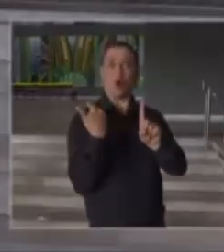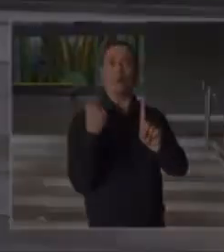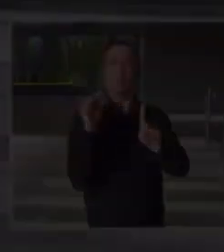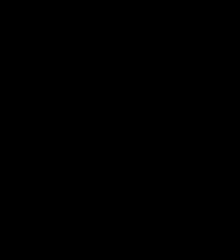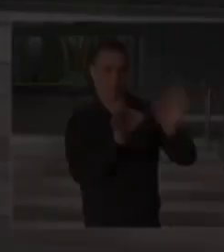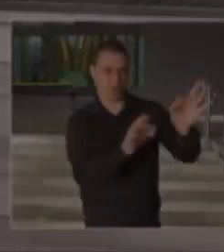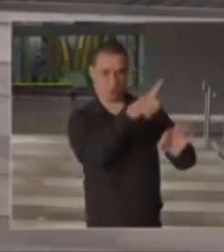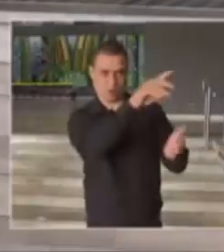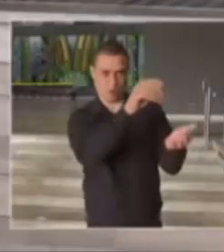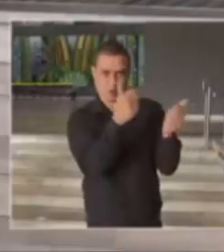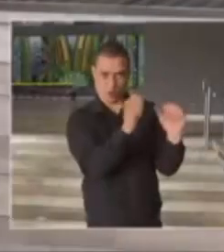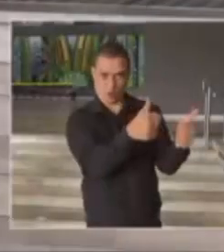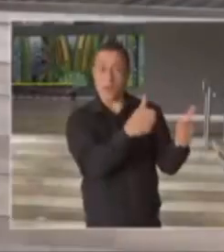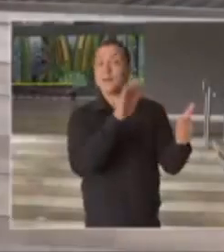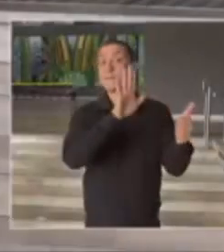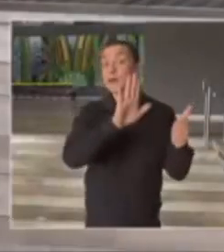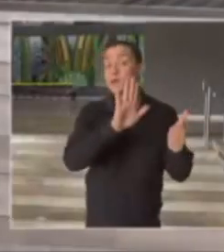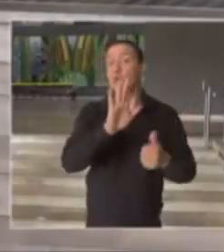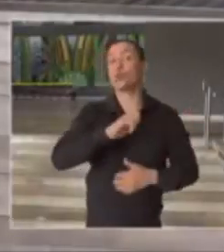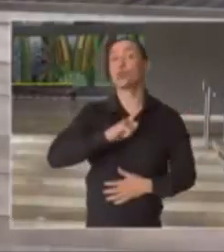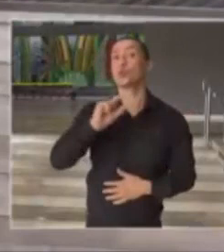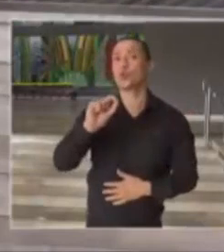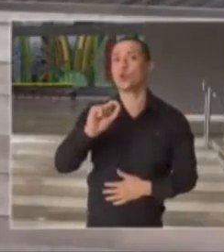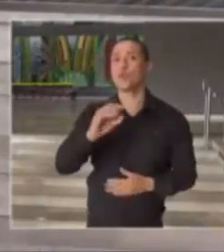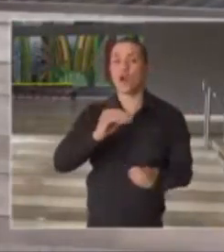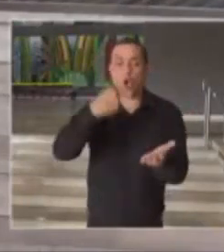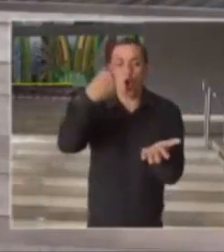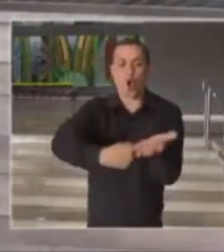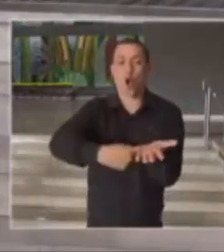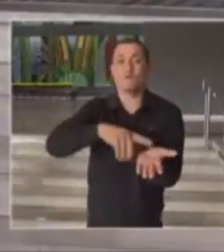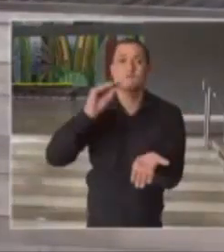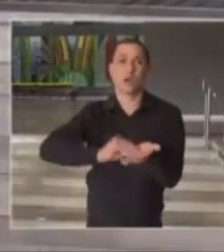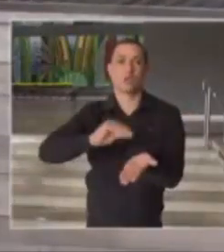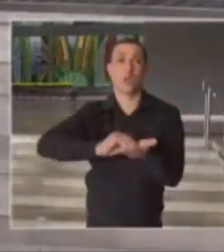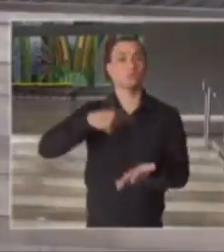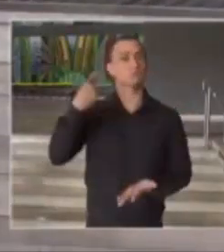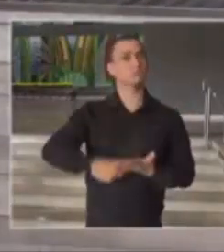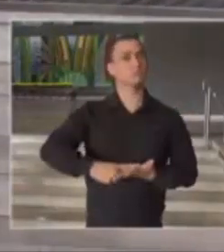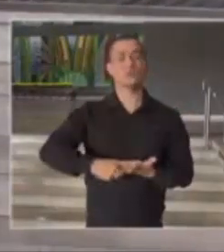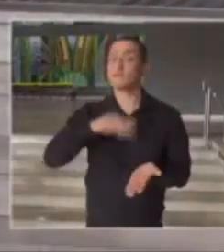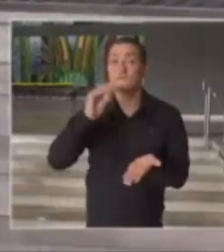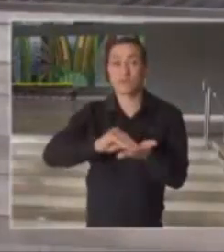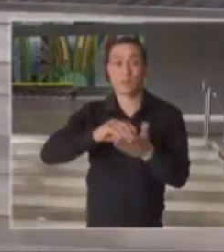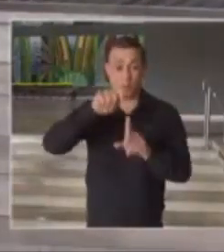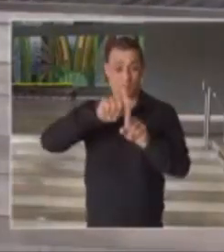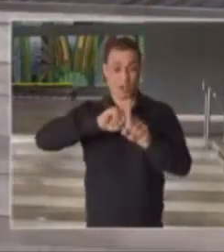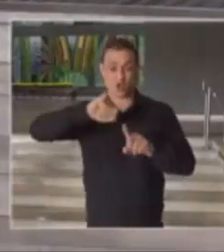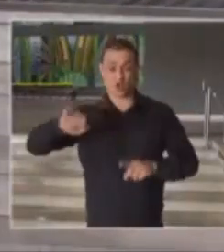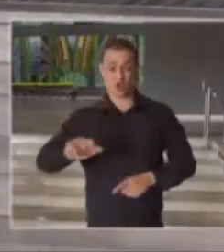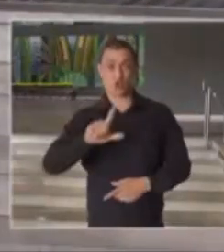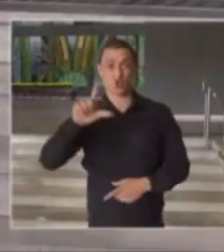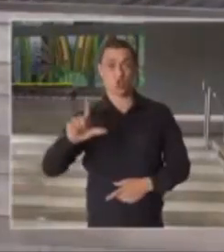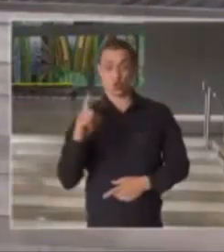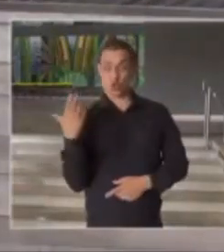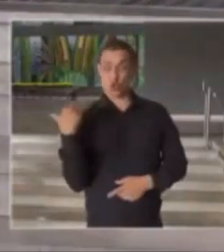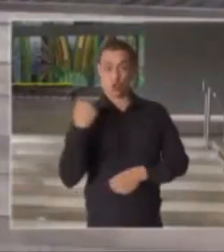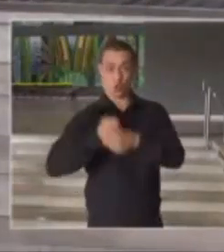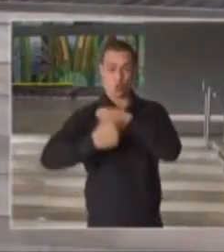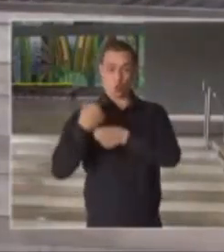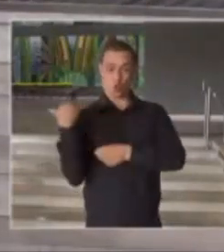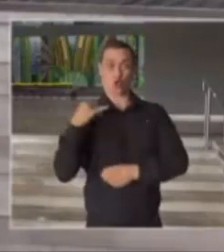Ministério. Existe um descompromisso, porque em julho